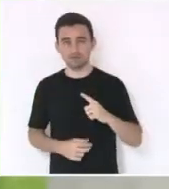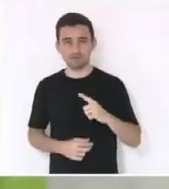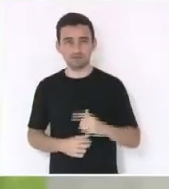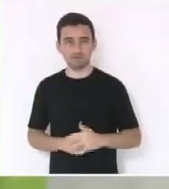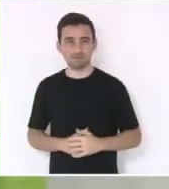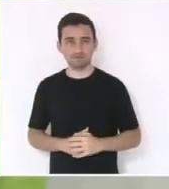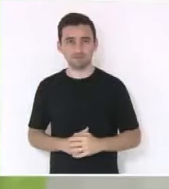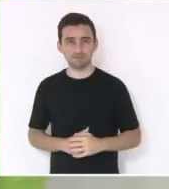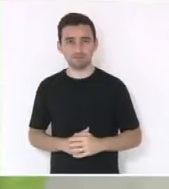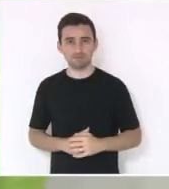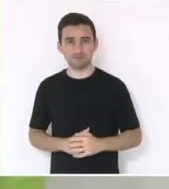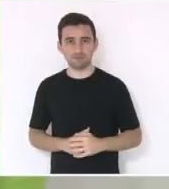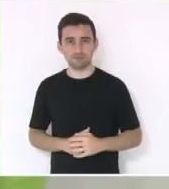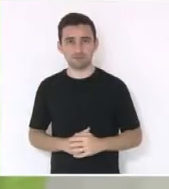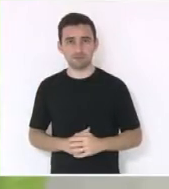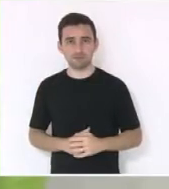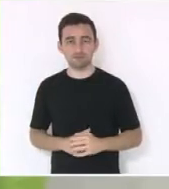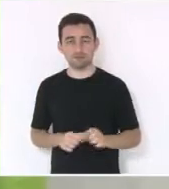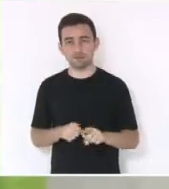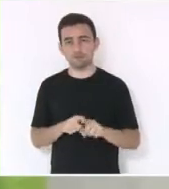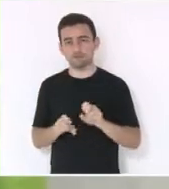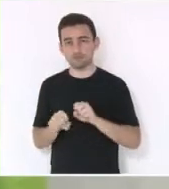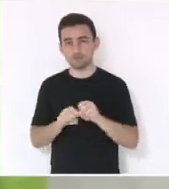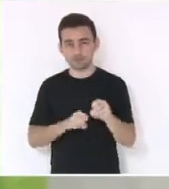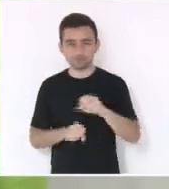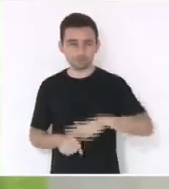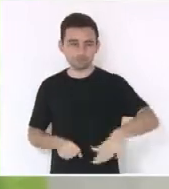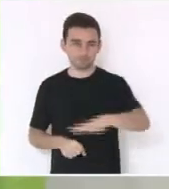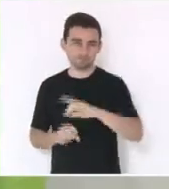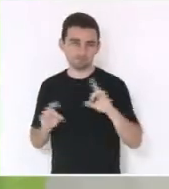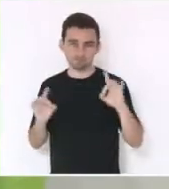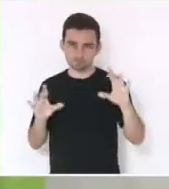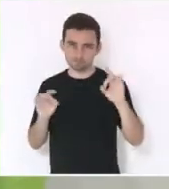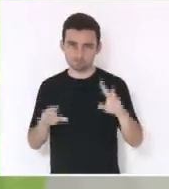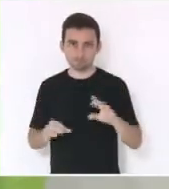com a formação de excelência de seus alunos. Aliás,